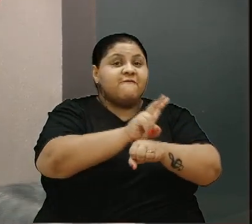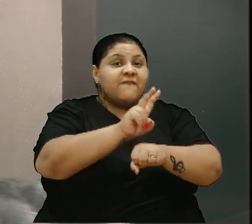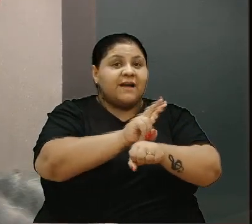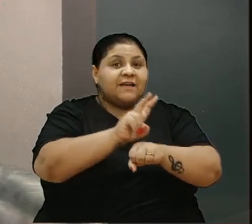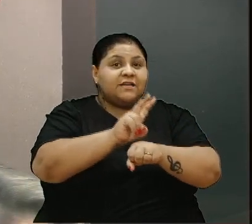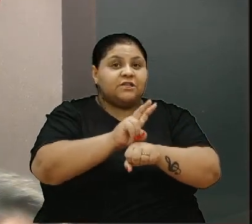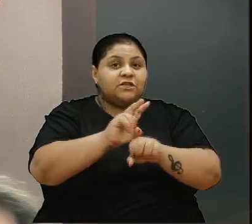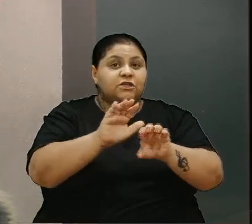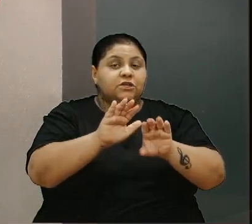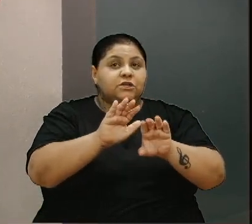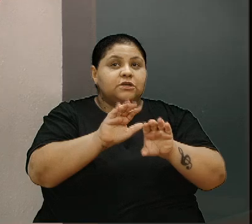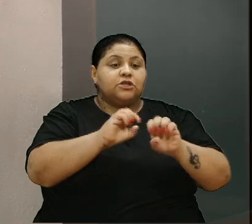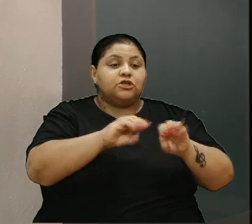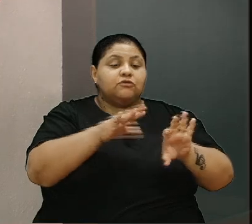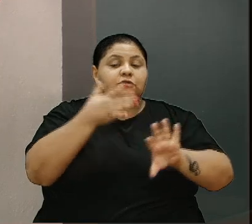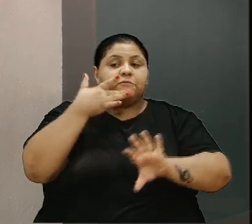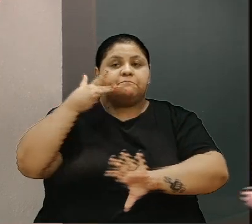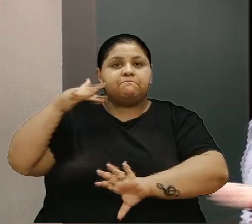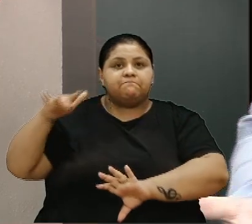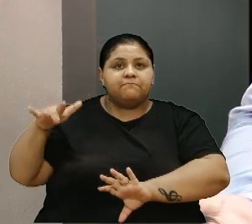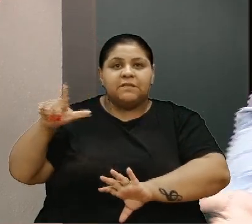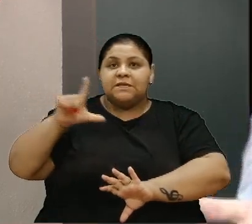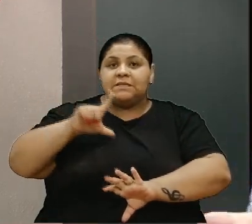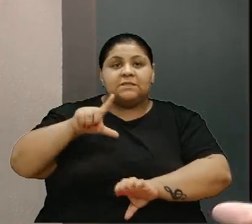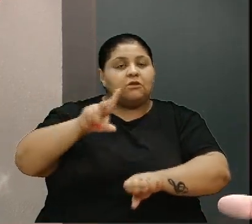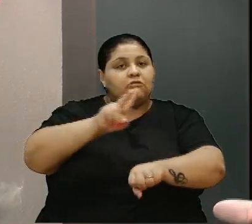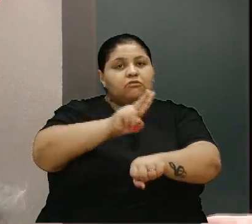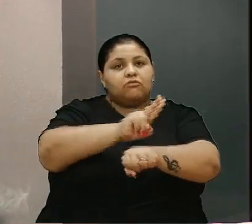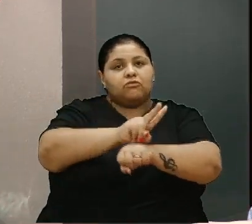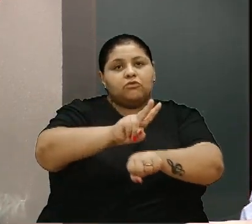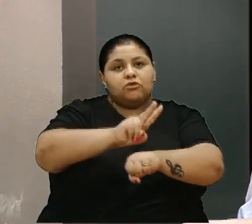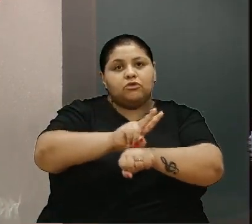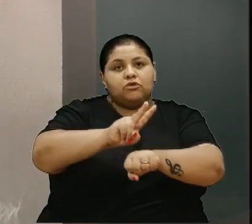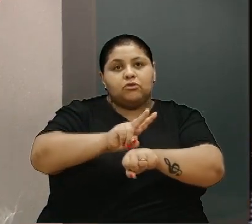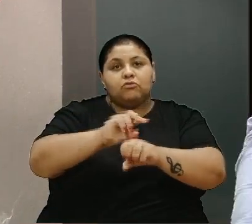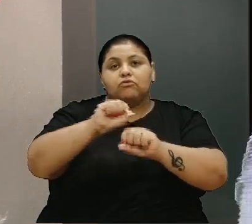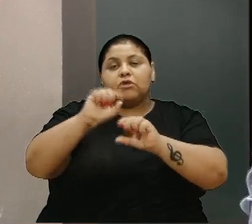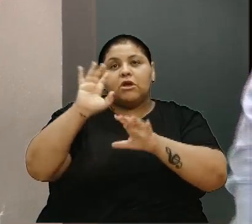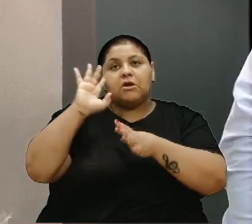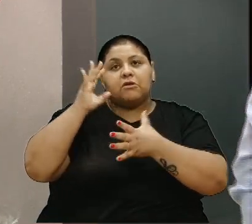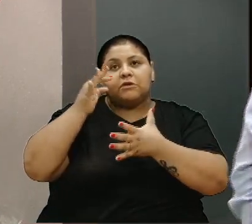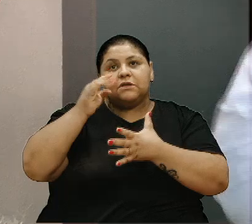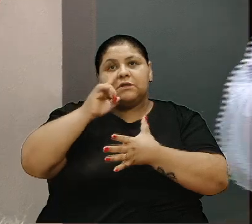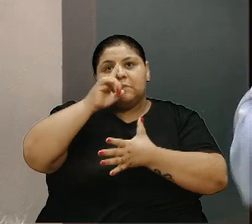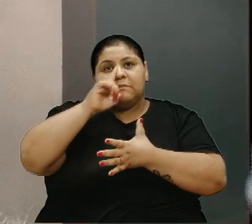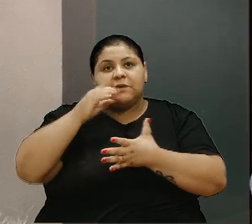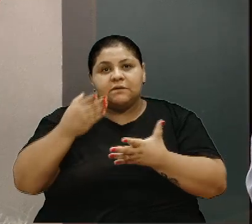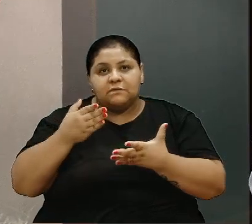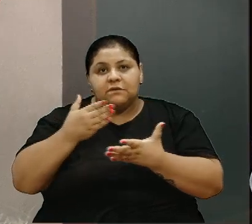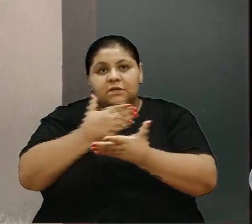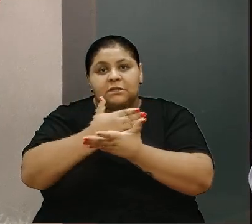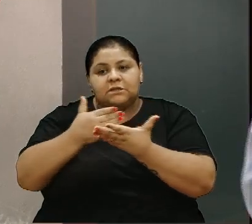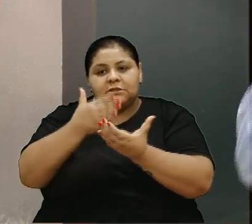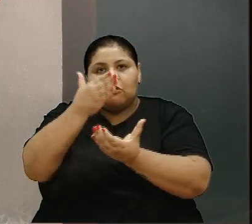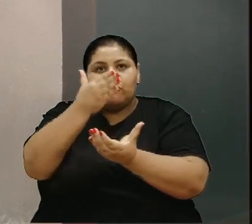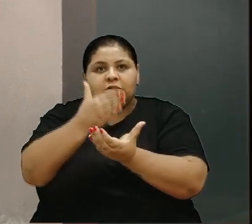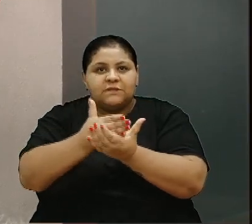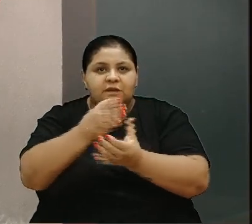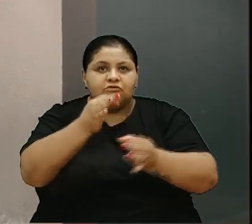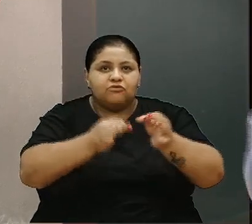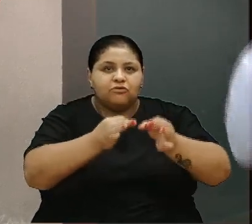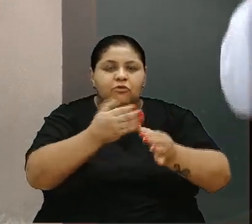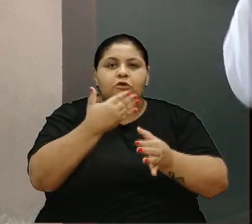infantil e, se não tem vaga, resta para as mães judicializar. Pediu, foi